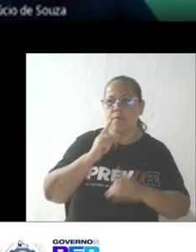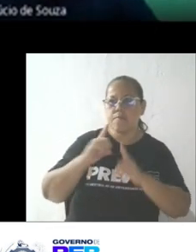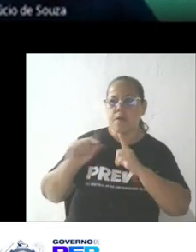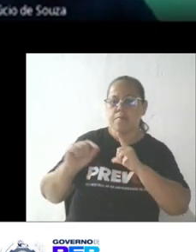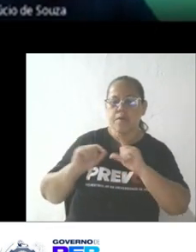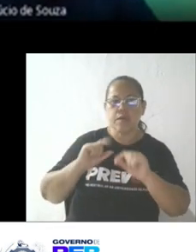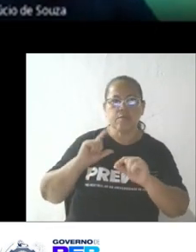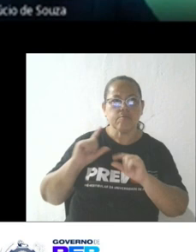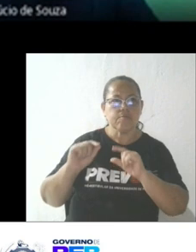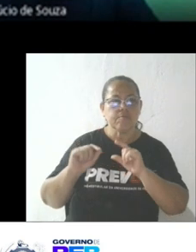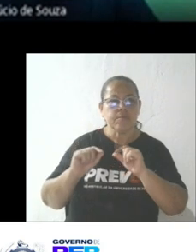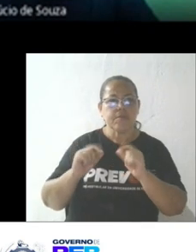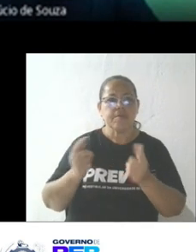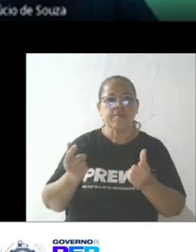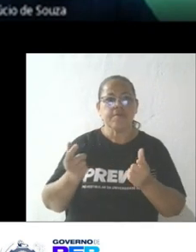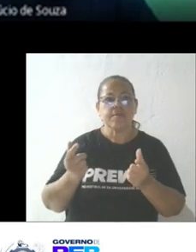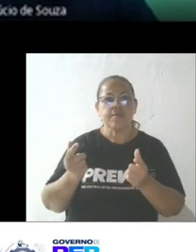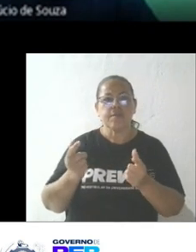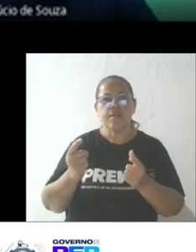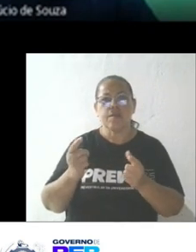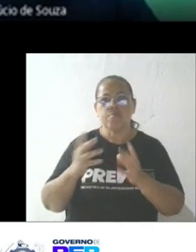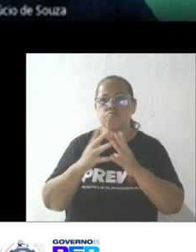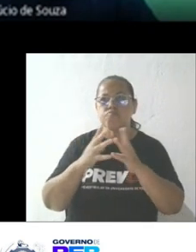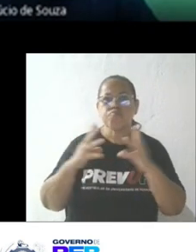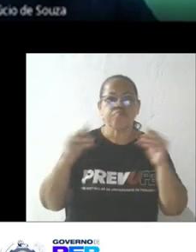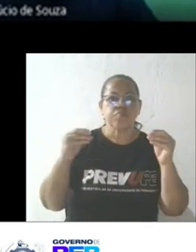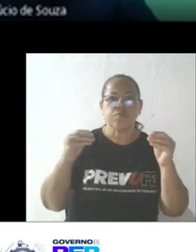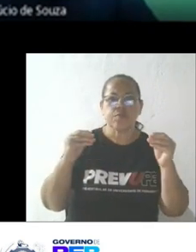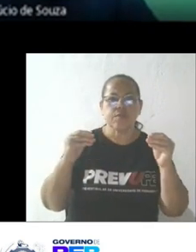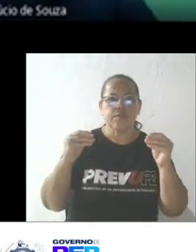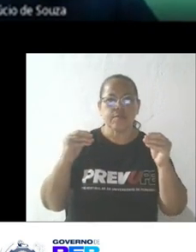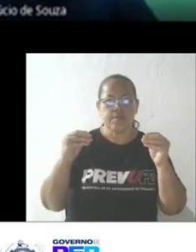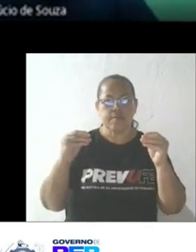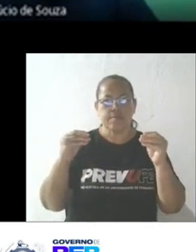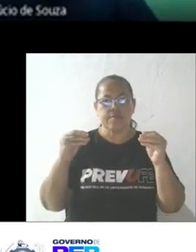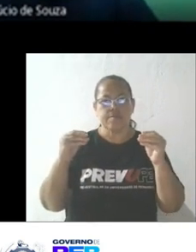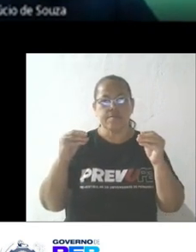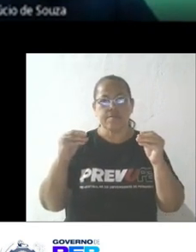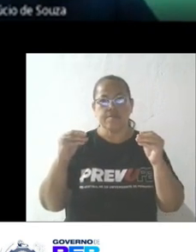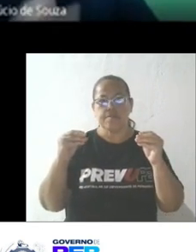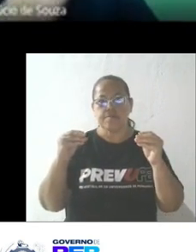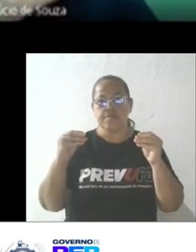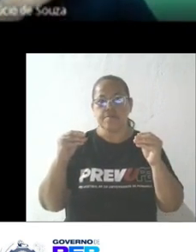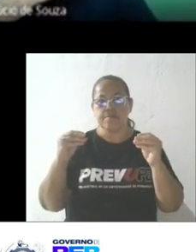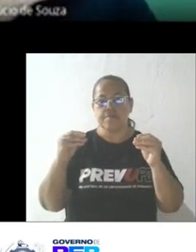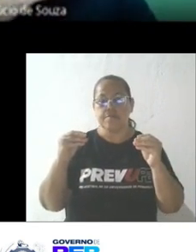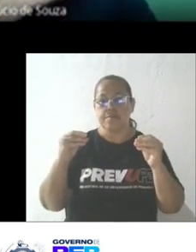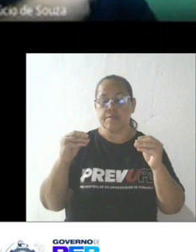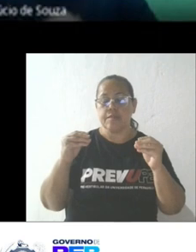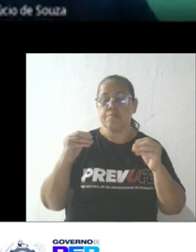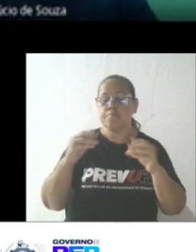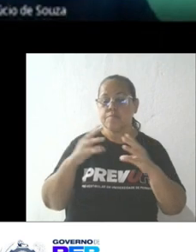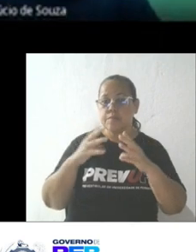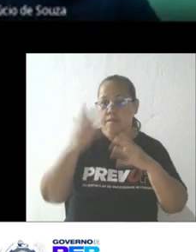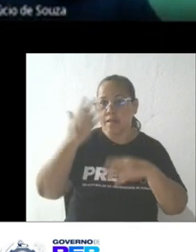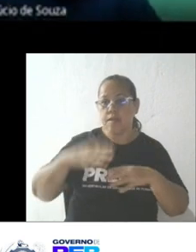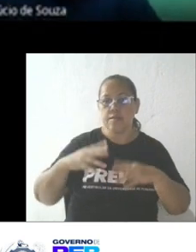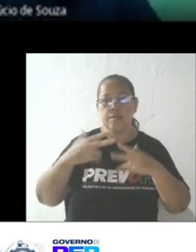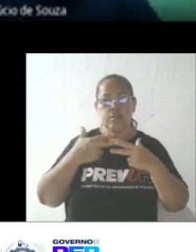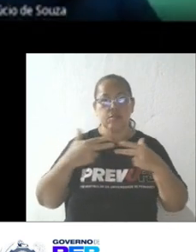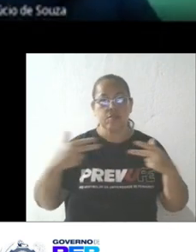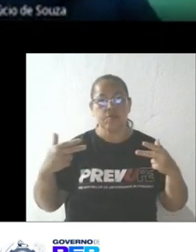que logo desaparecem de superfície das coisas da superfície das coisas por um estranho